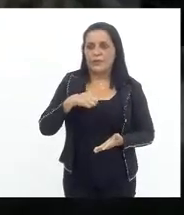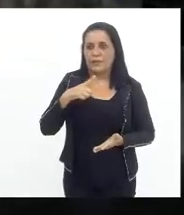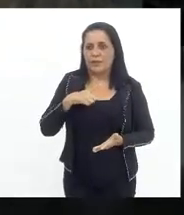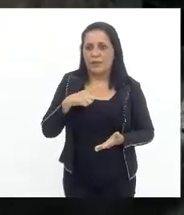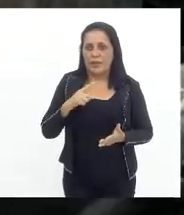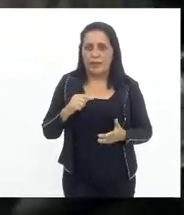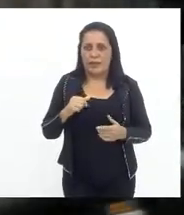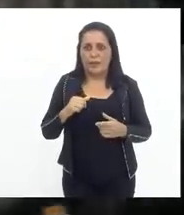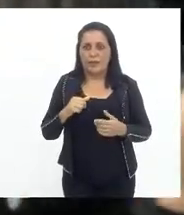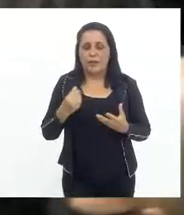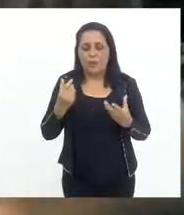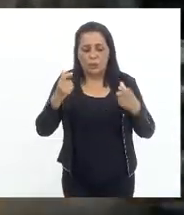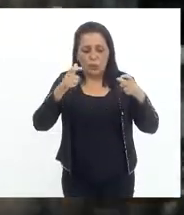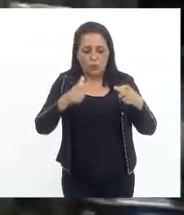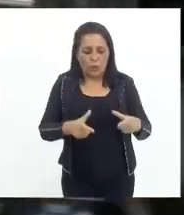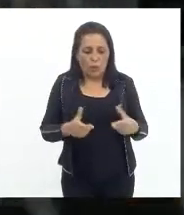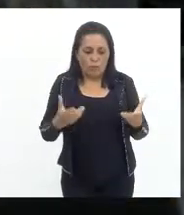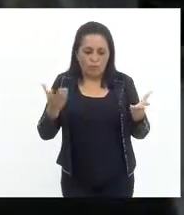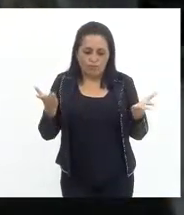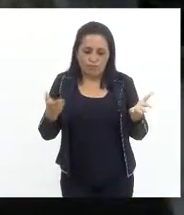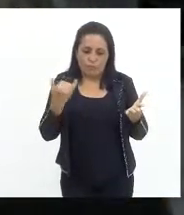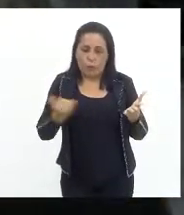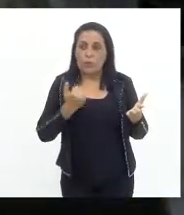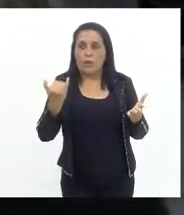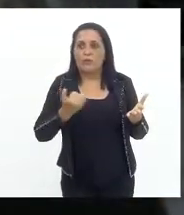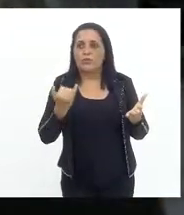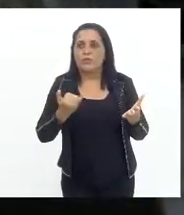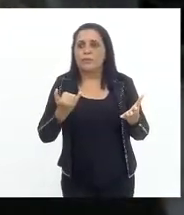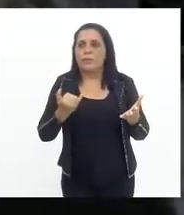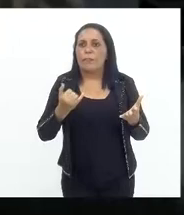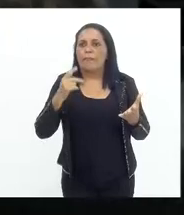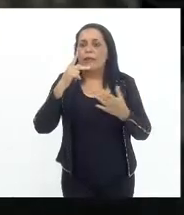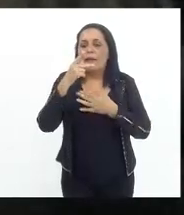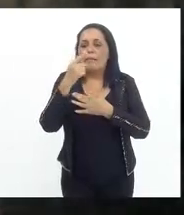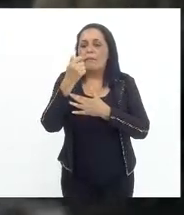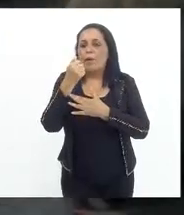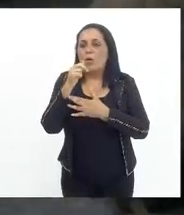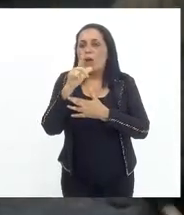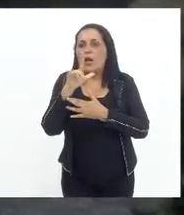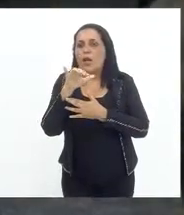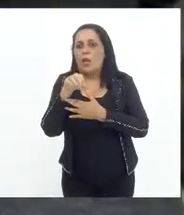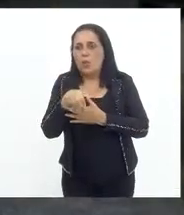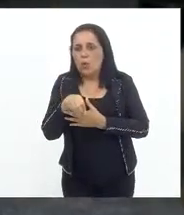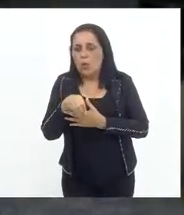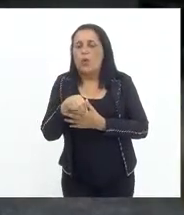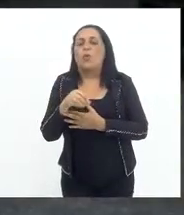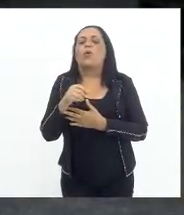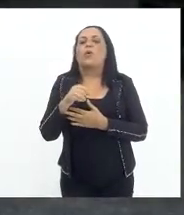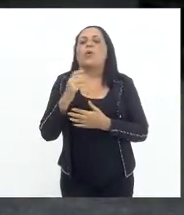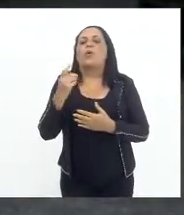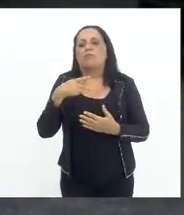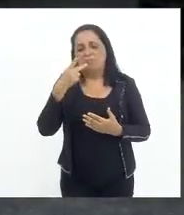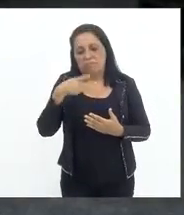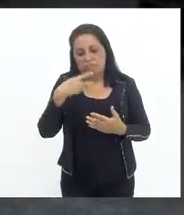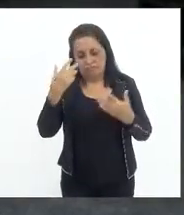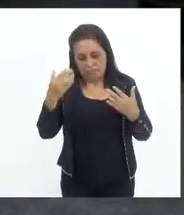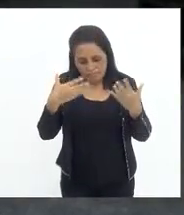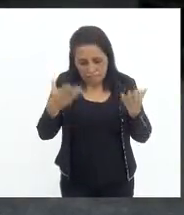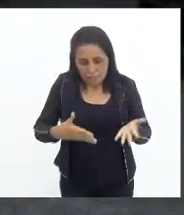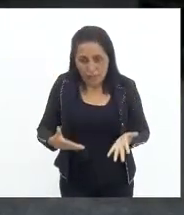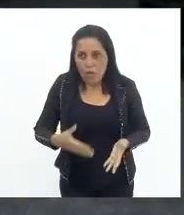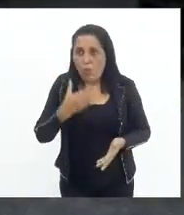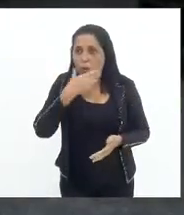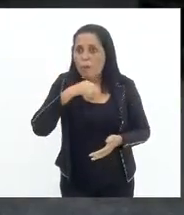da qual se ocupa. Paulinho saudou a Oxóssi ao comemorar o gol, que é o seu